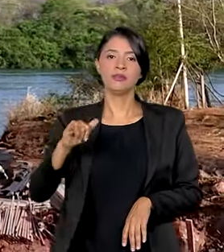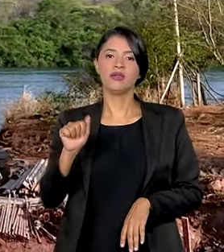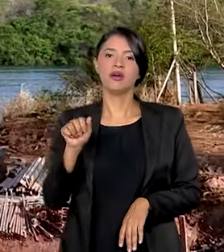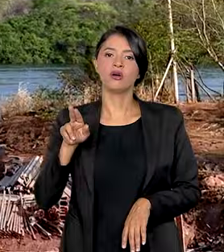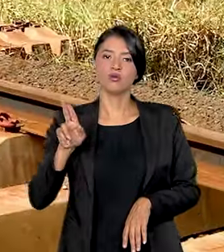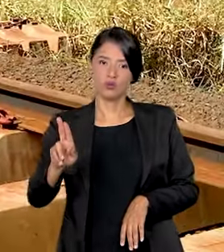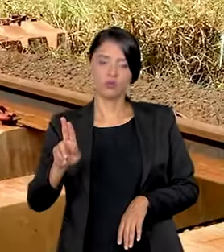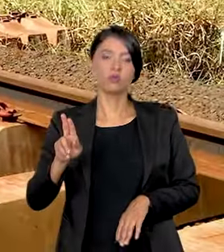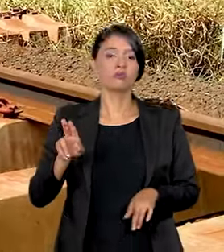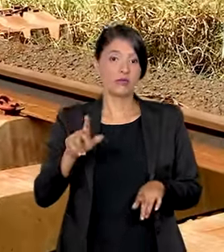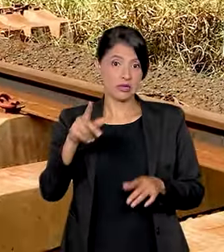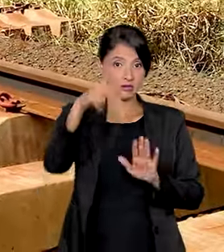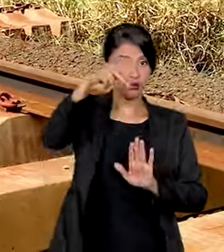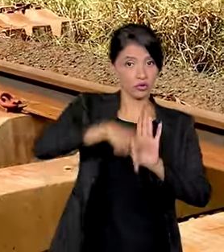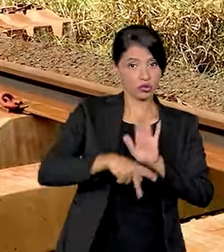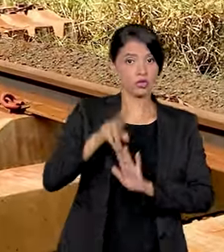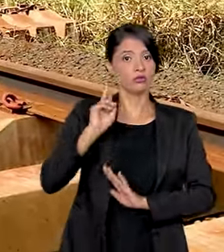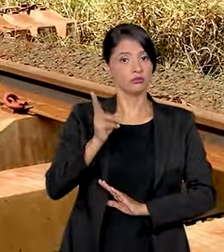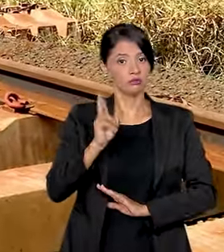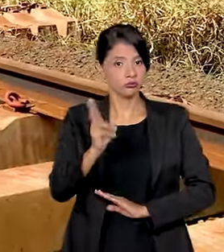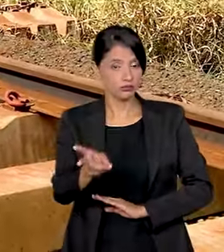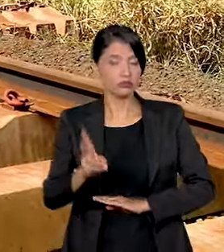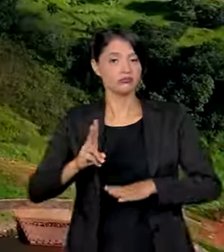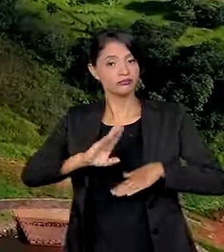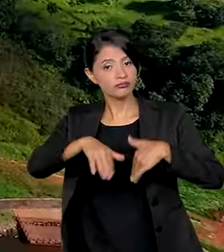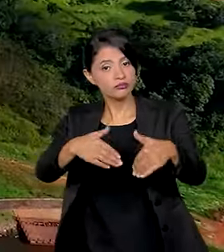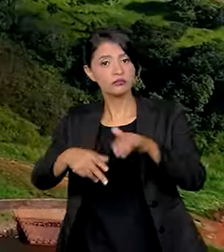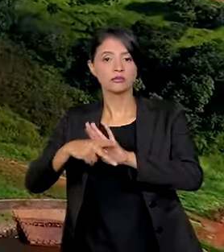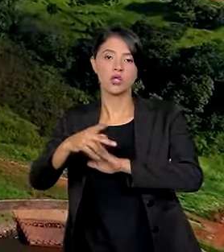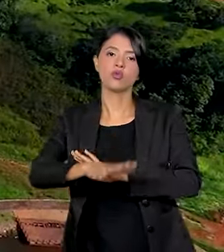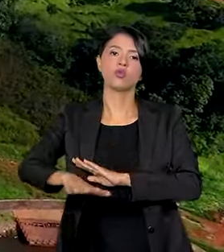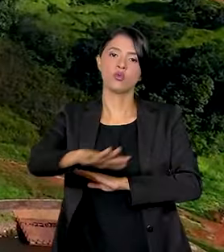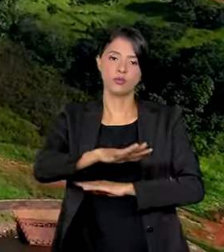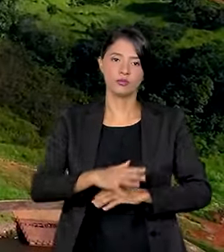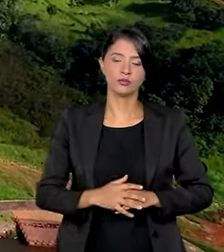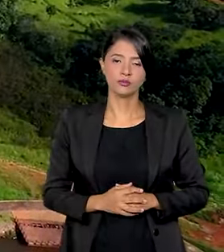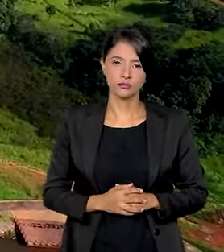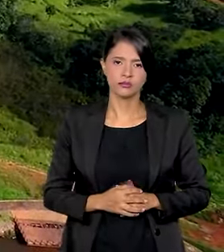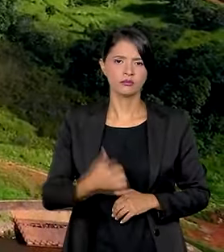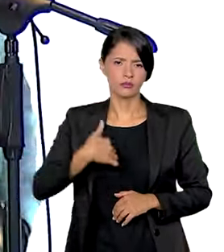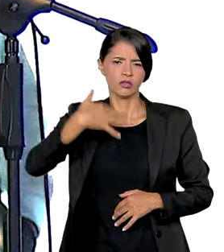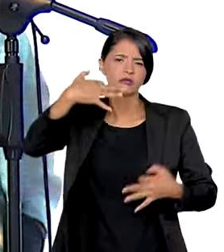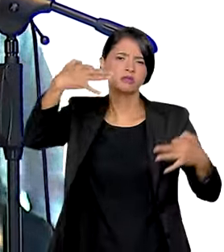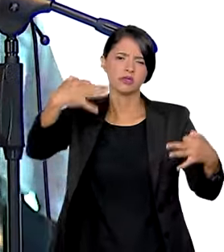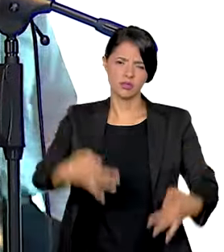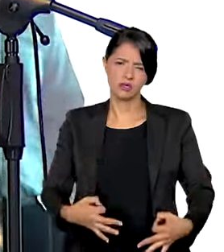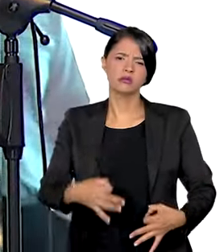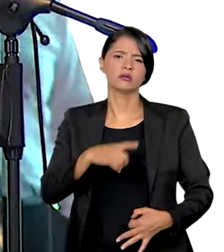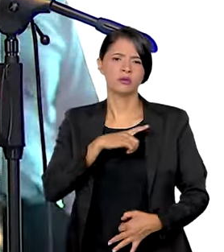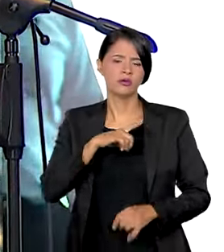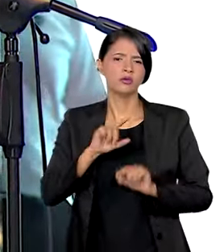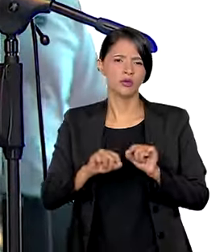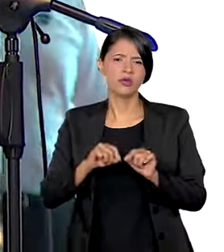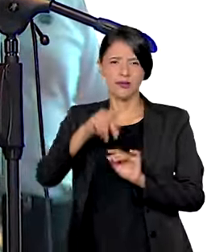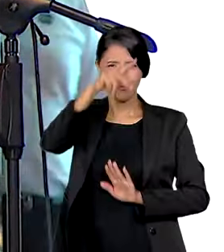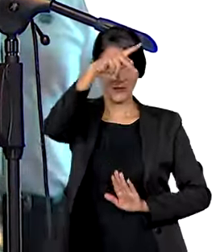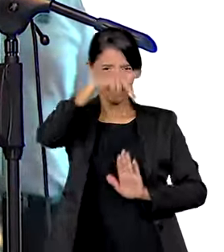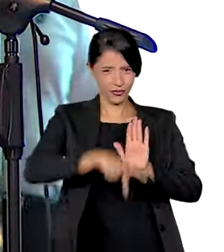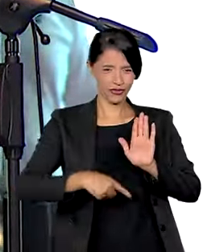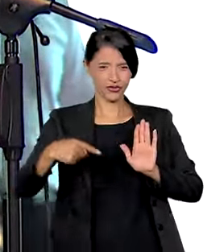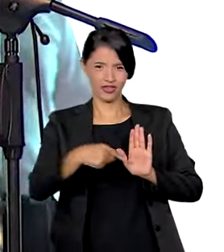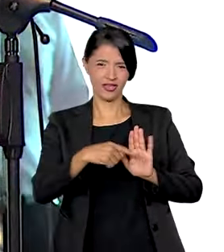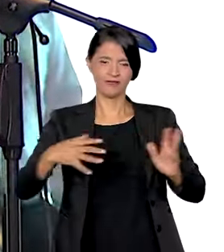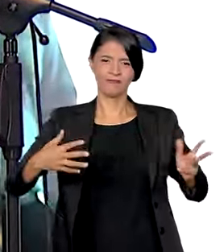na Bahia. Um projeto que vai dar continuidade ao desenvolvimento na região. Tenho certeza que